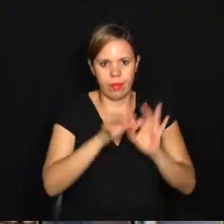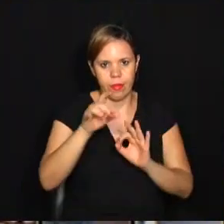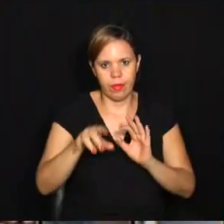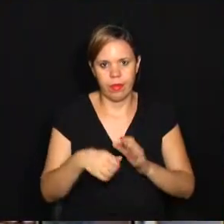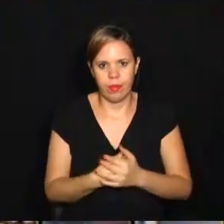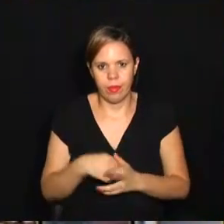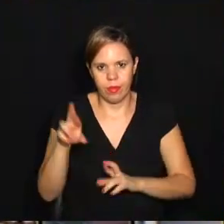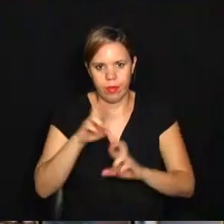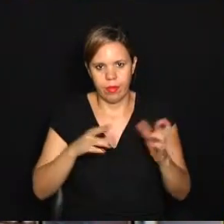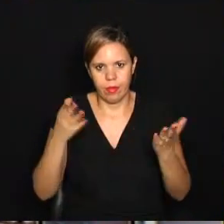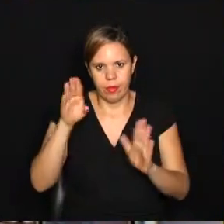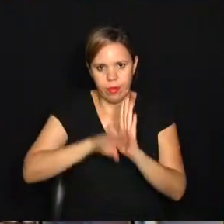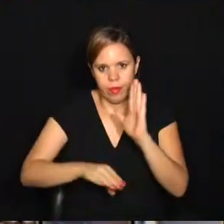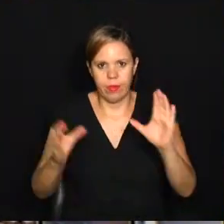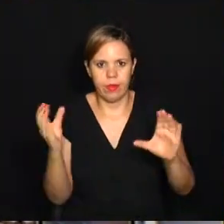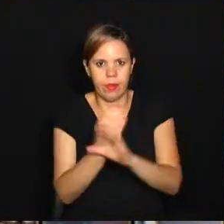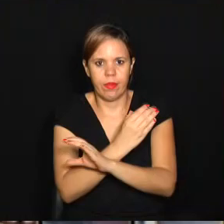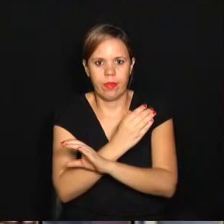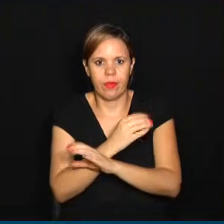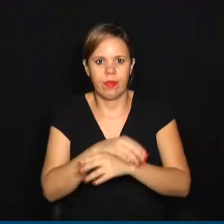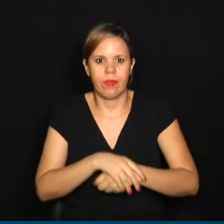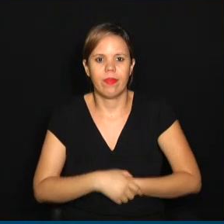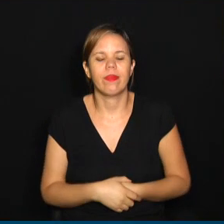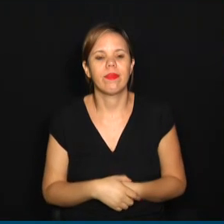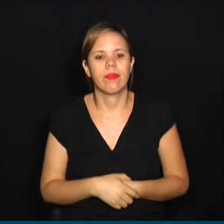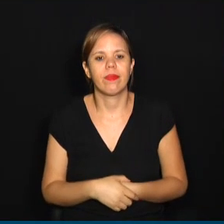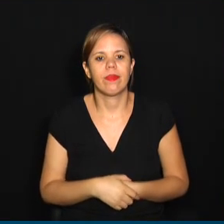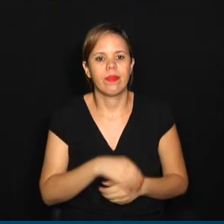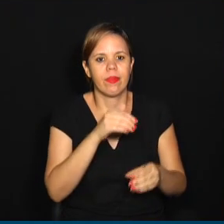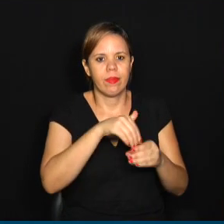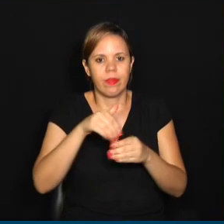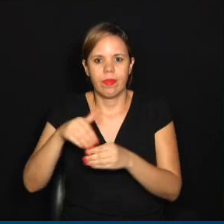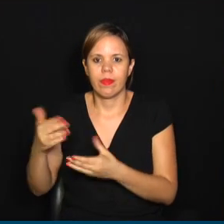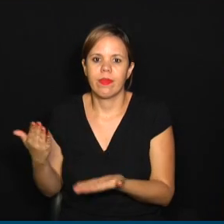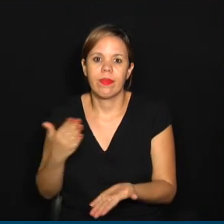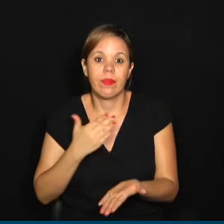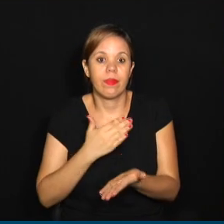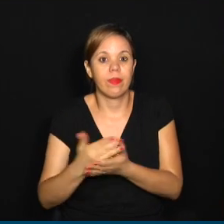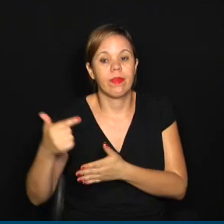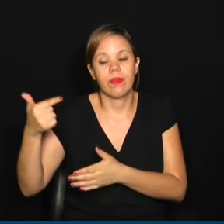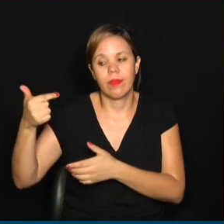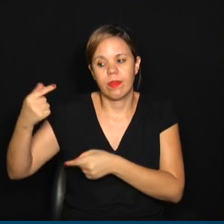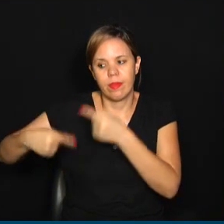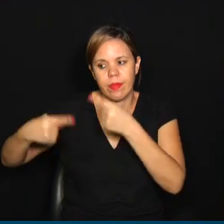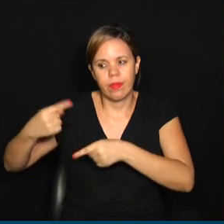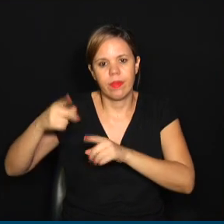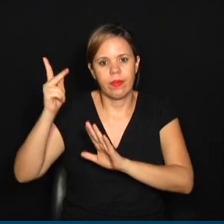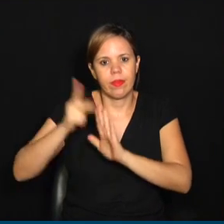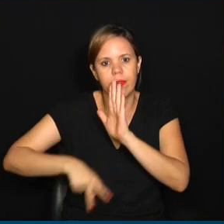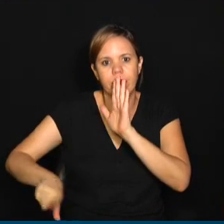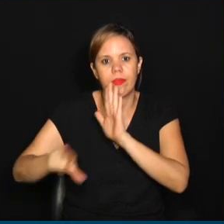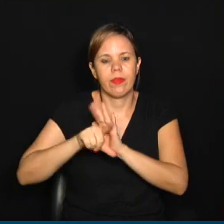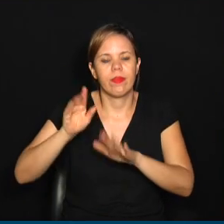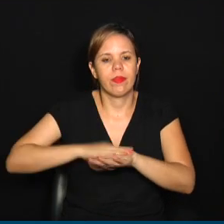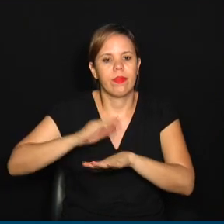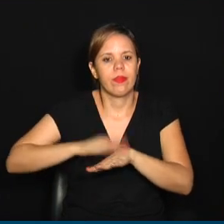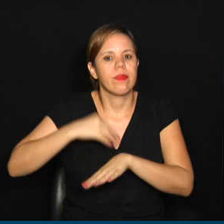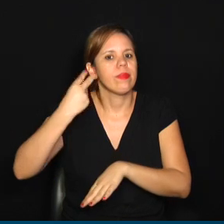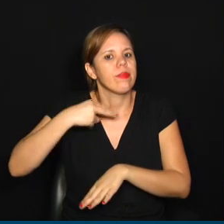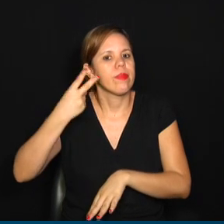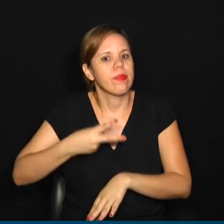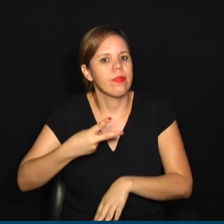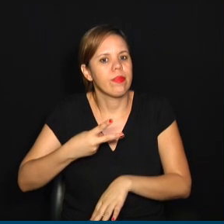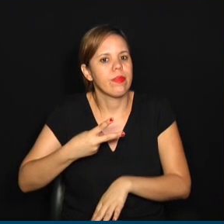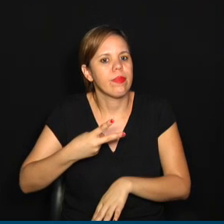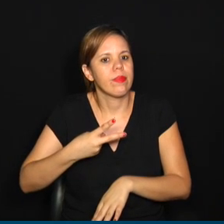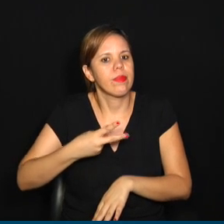projetos. Confira agora a pauta completa. A votação começa com a segunda discussão do projeto de lei de autoria dos vereadores